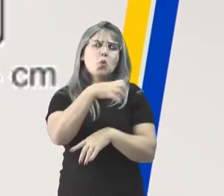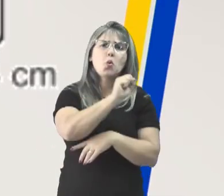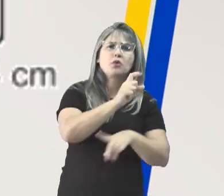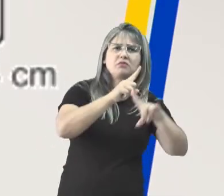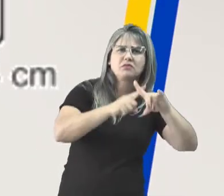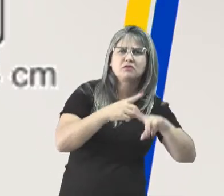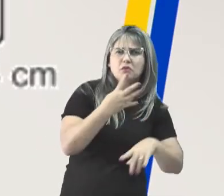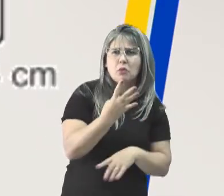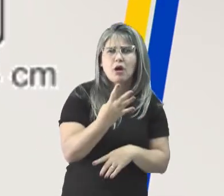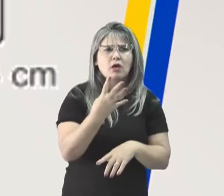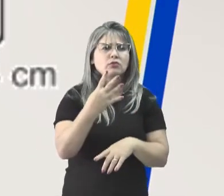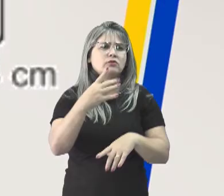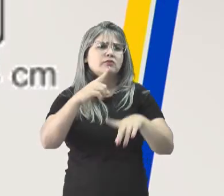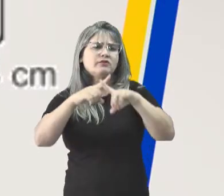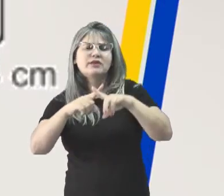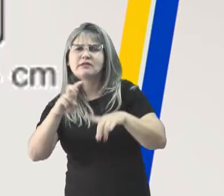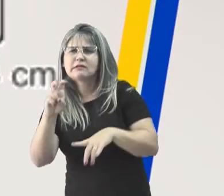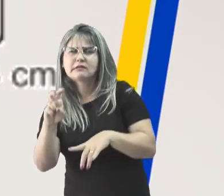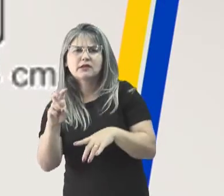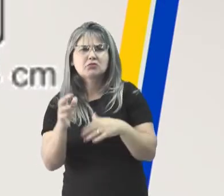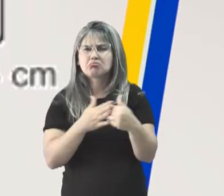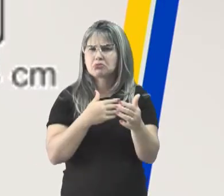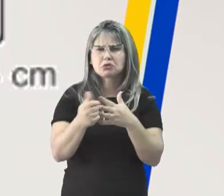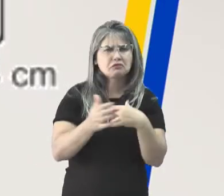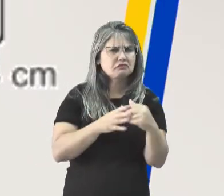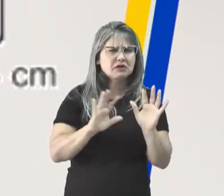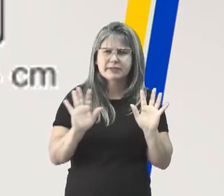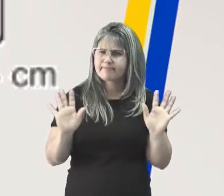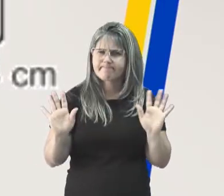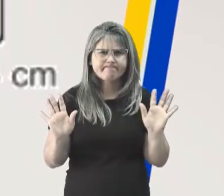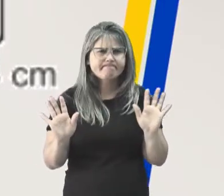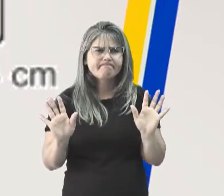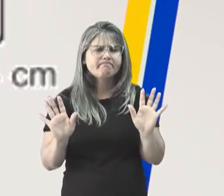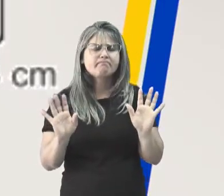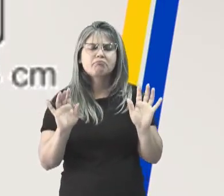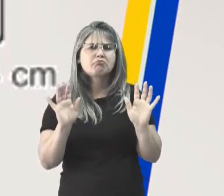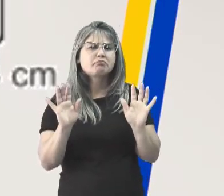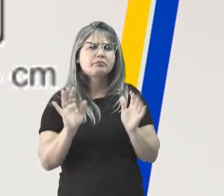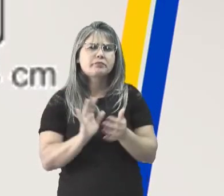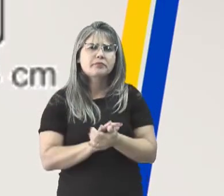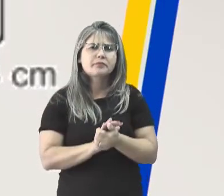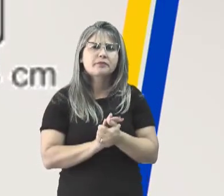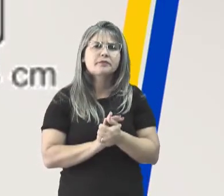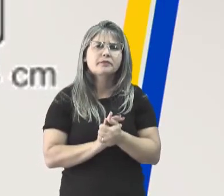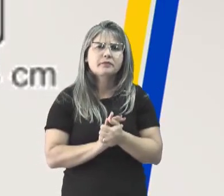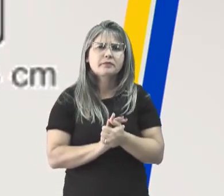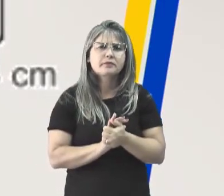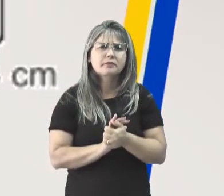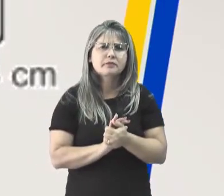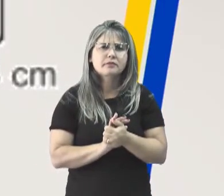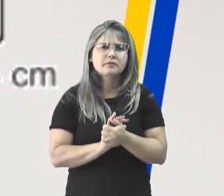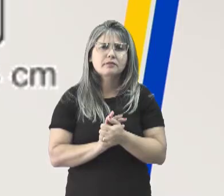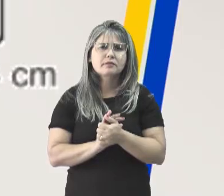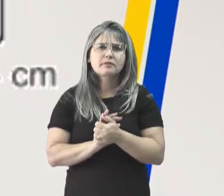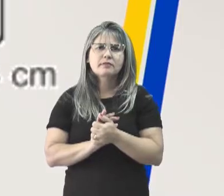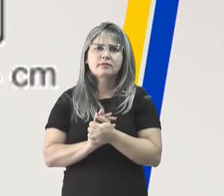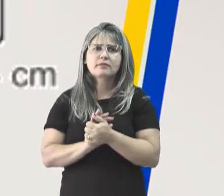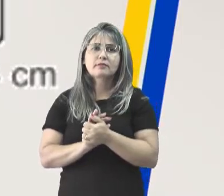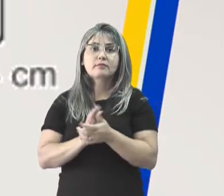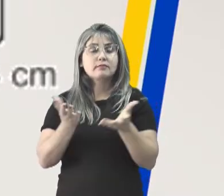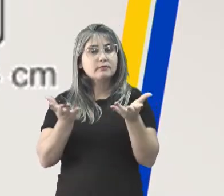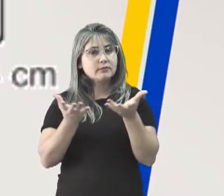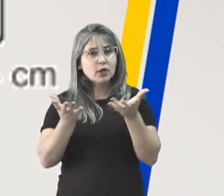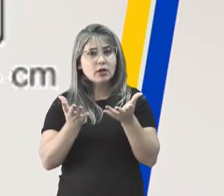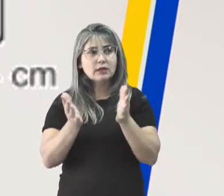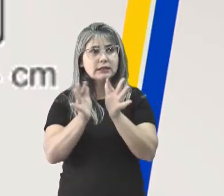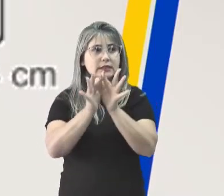do lado ficar deitada. Na multiplicação, a ordem dos fatores não vai alterar o resultado, beleza? E aí você vai fazer, ó, 5 vezes